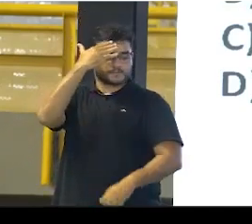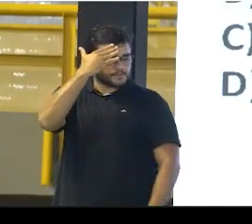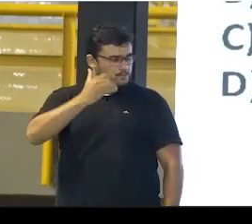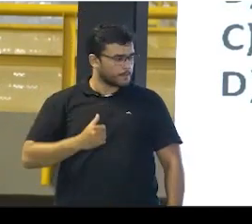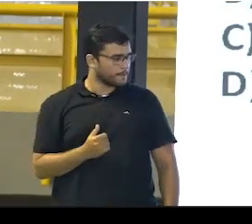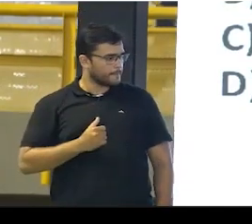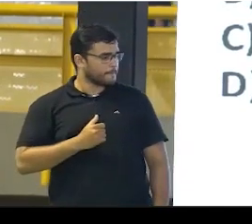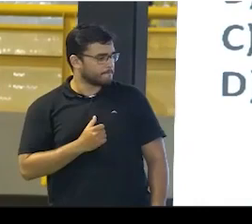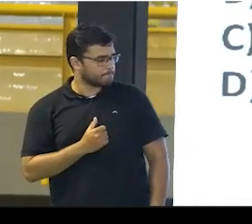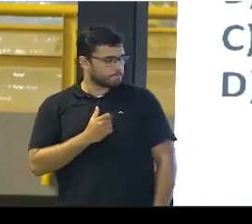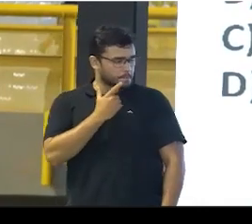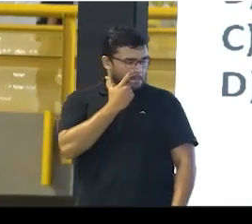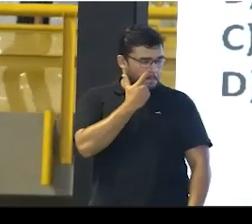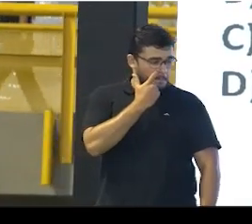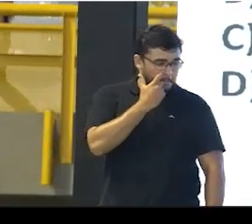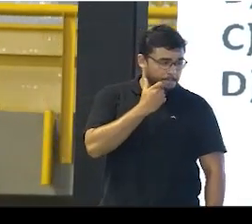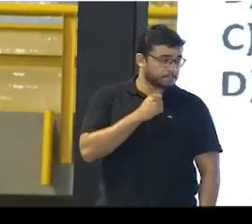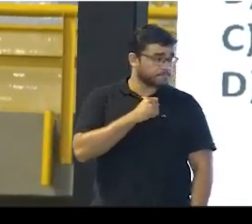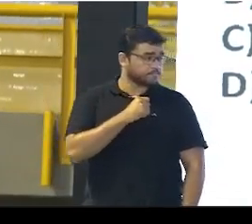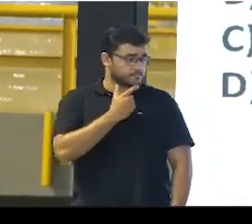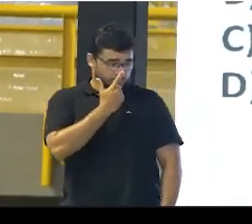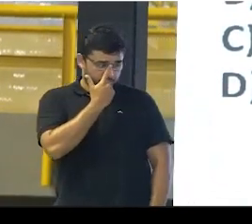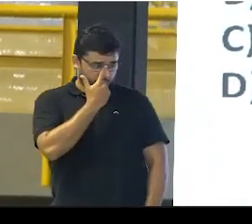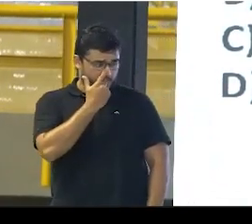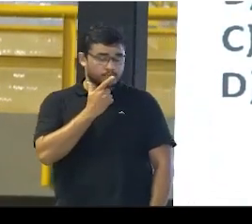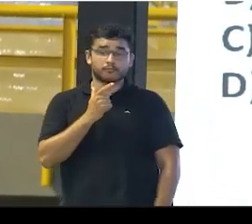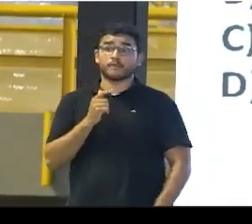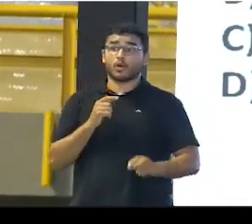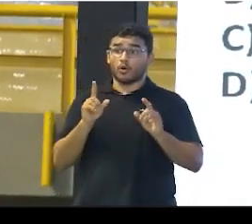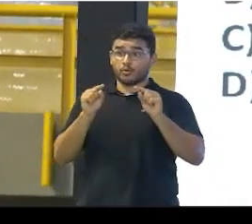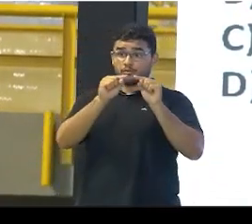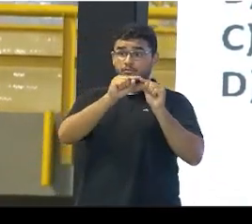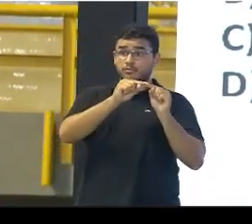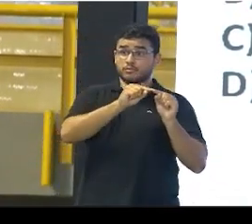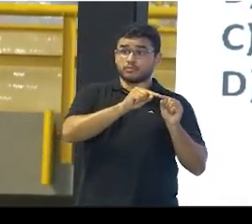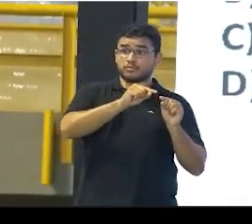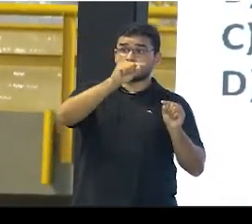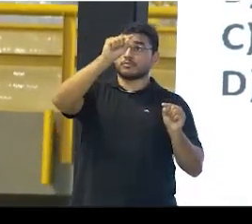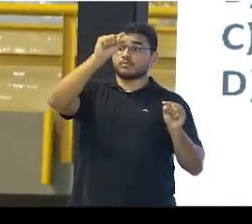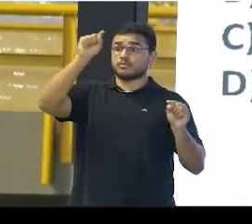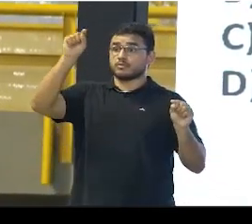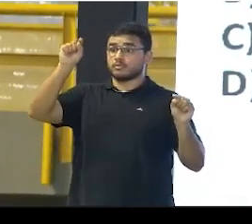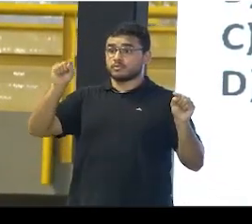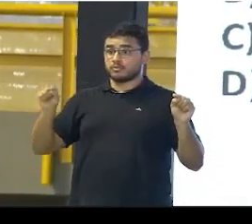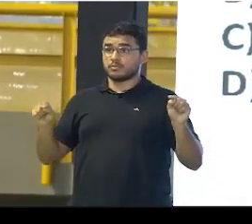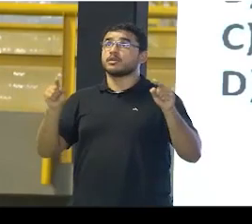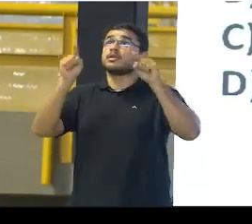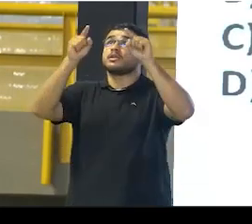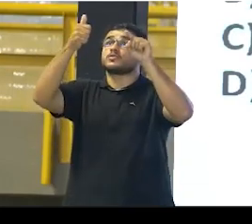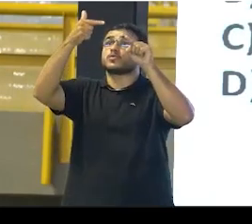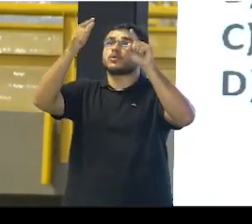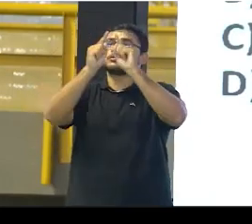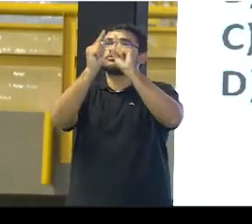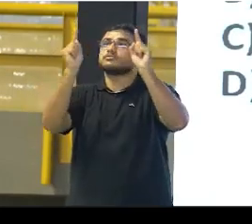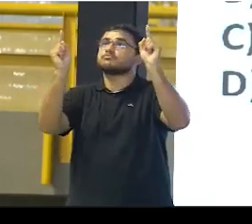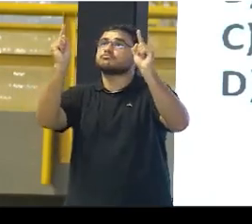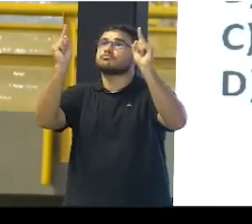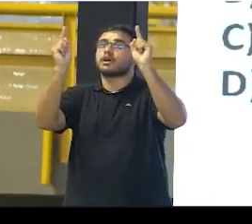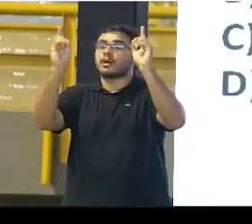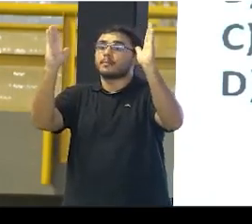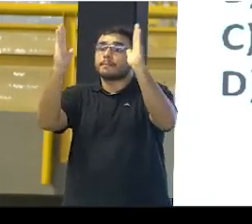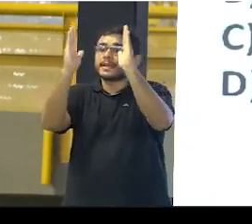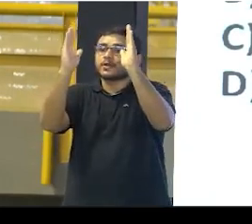fileiras. Portanto, 1.200. Gente, Esse é o mesmo critério que eu